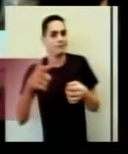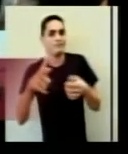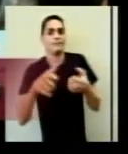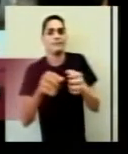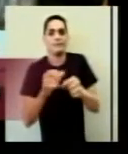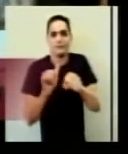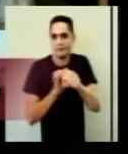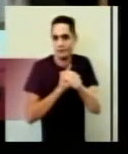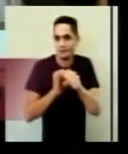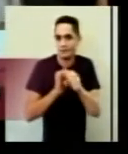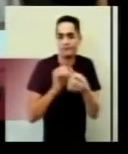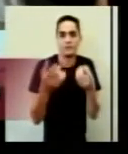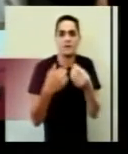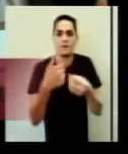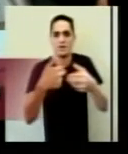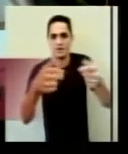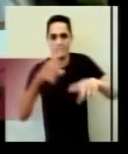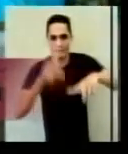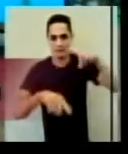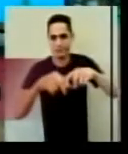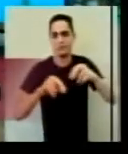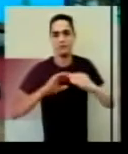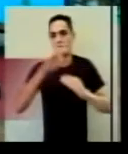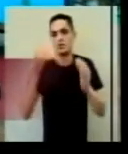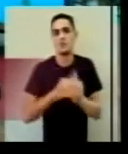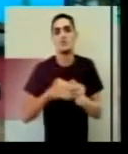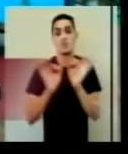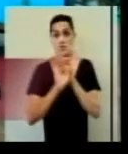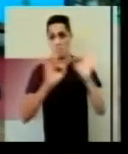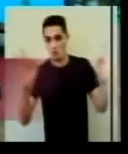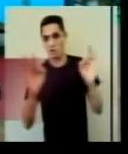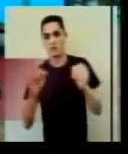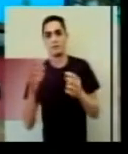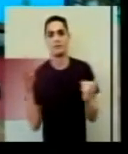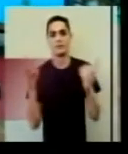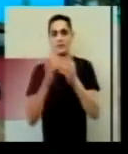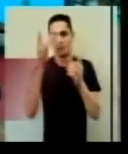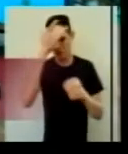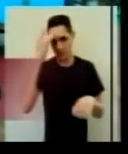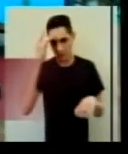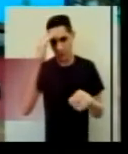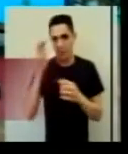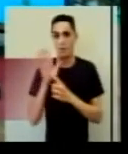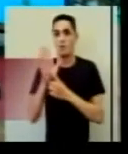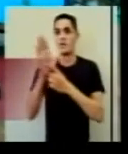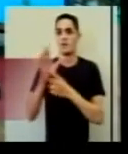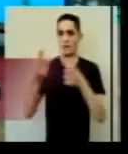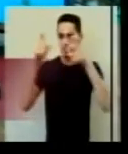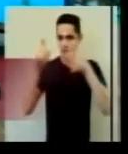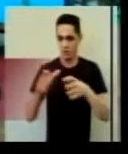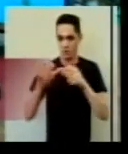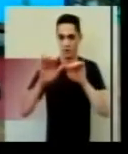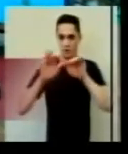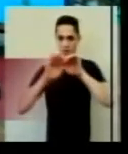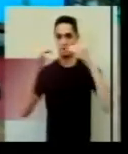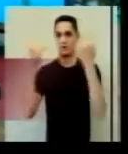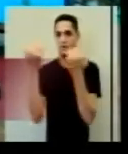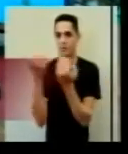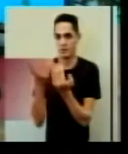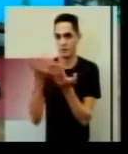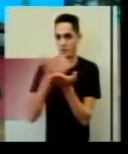não fazemos nada que não seja adequado ao paciente. Aqui nós vamos mostrar, então,